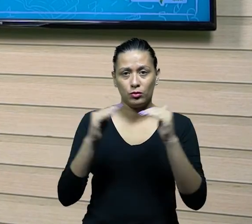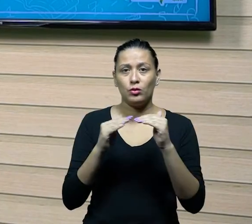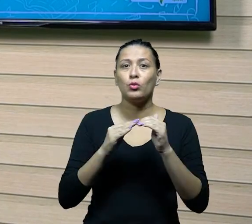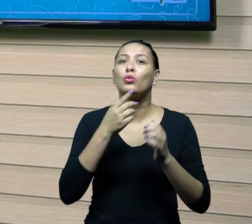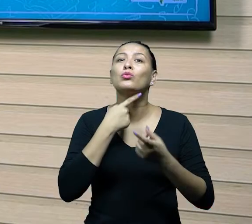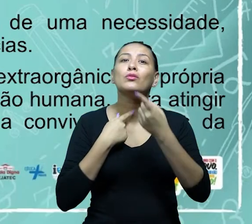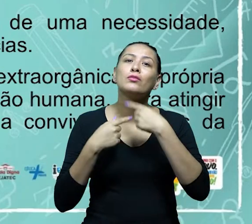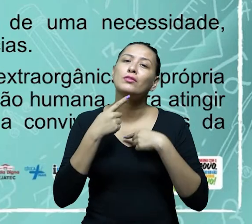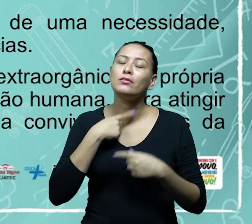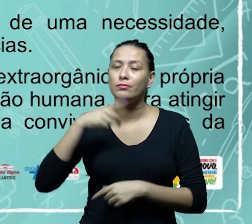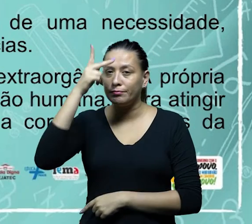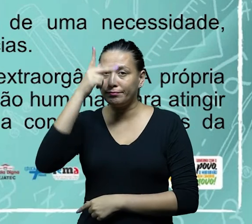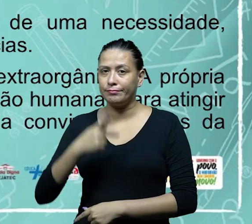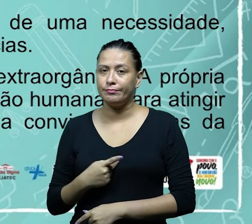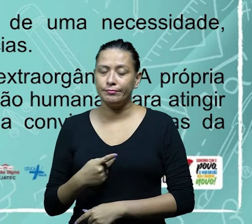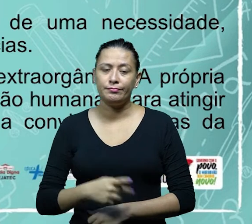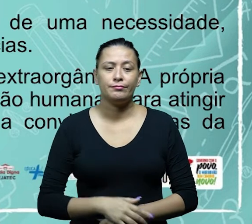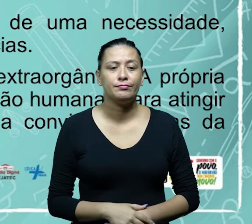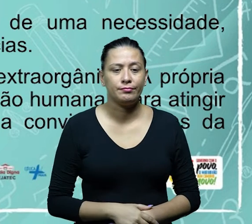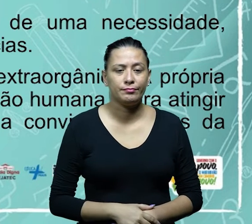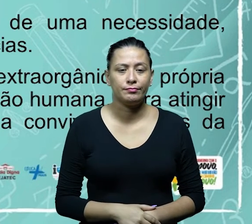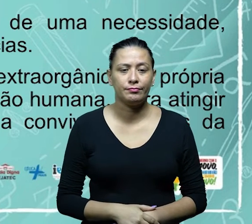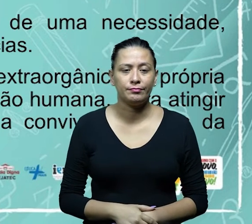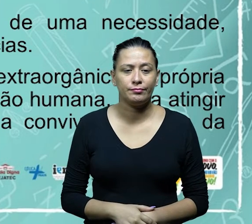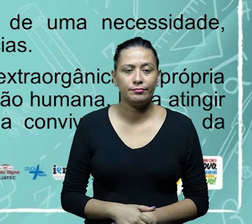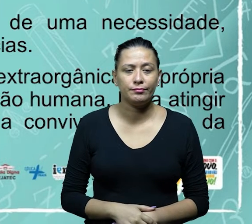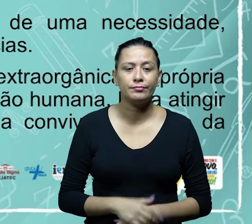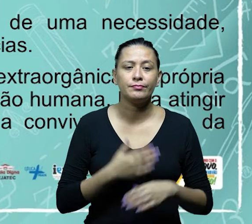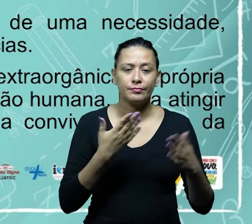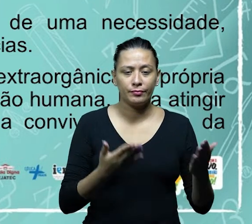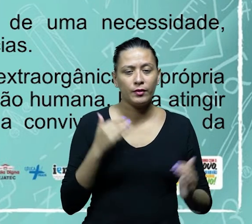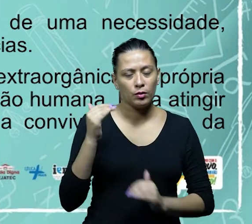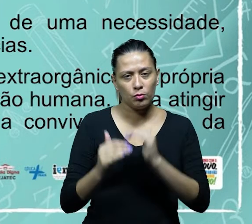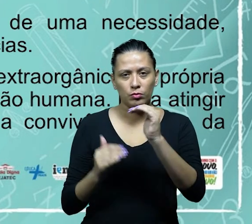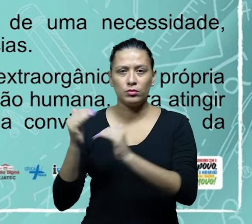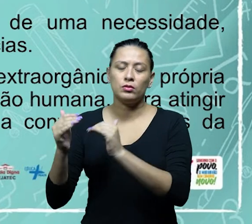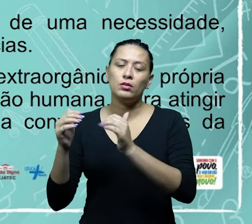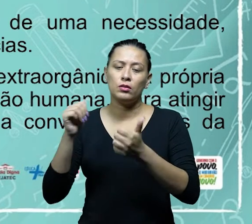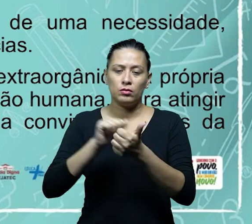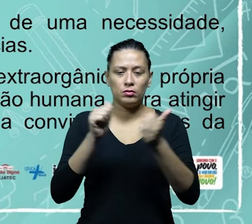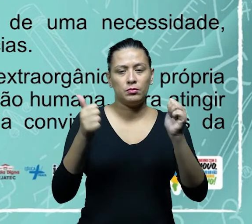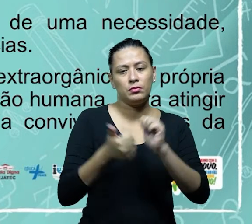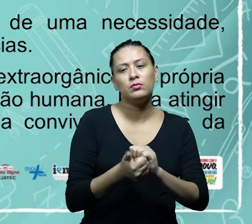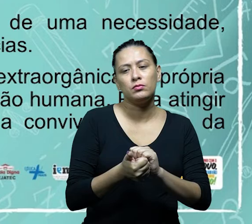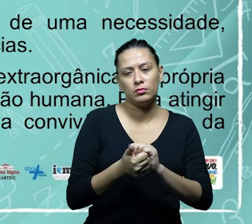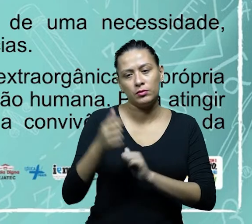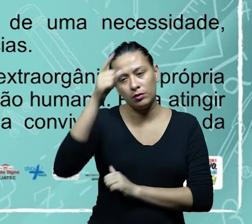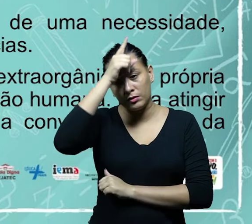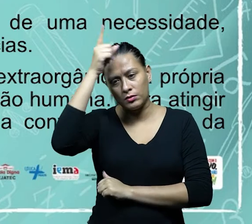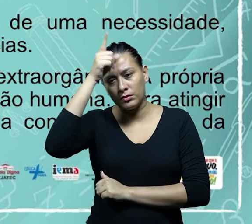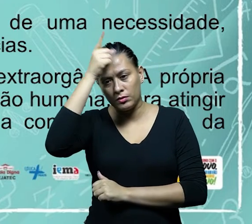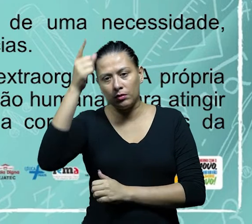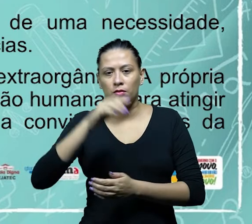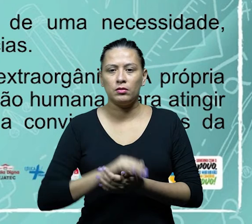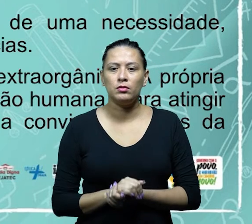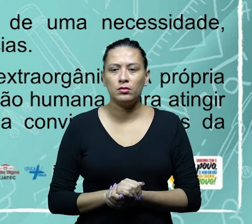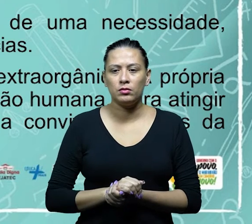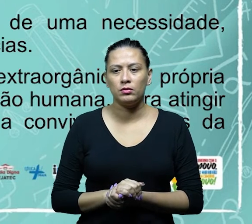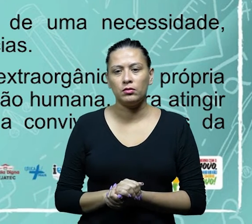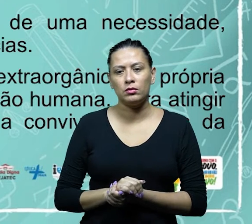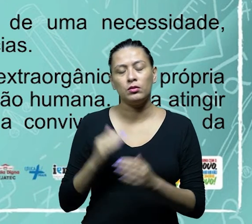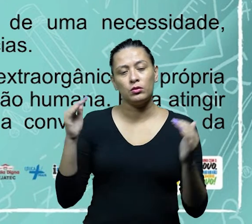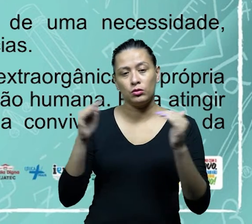acordo com o seu querer o processo adaptativo ele é elaborado sempre mediante uma nessa